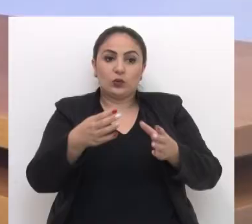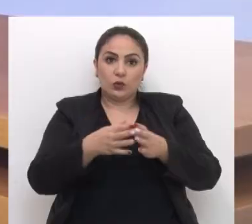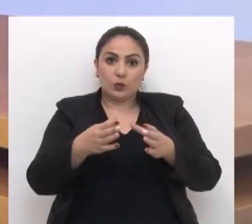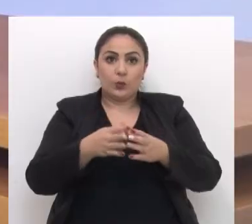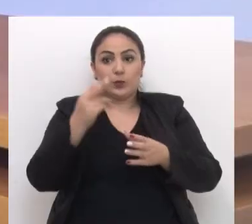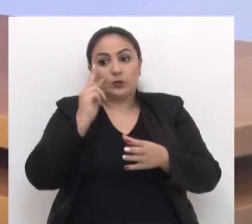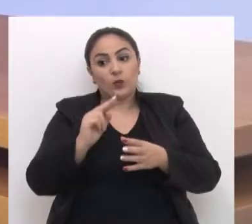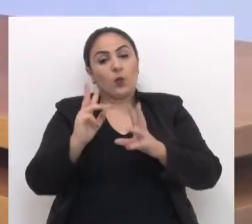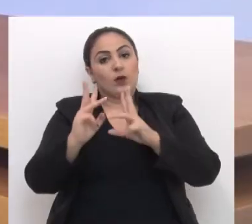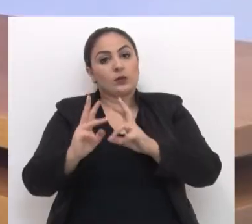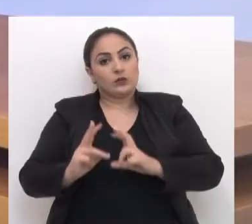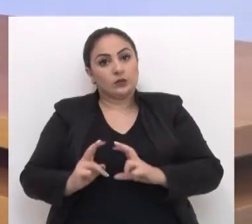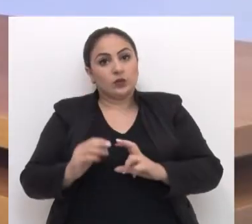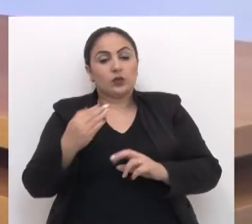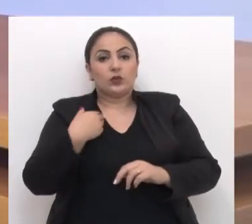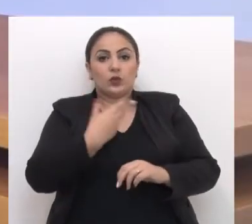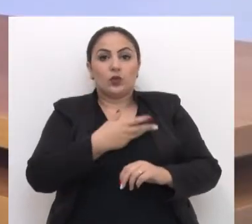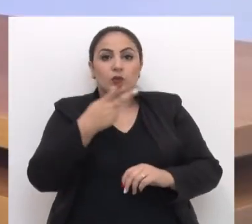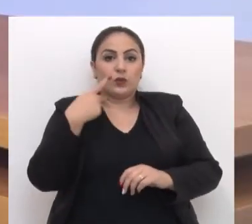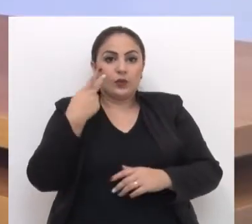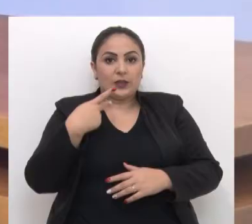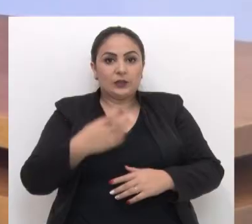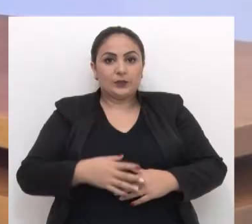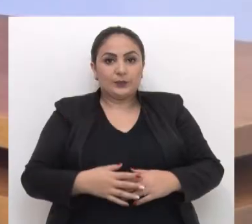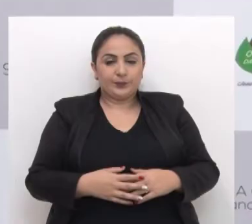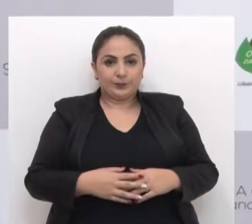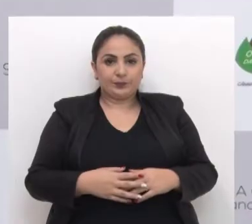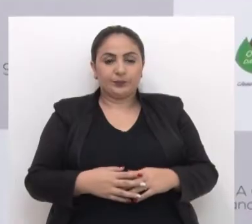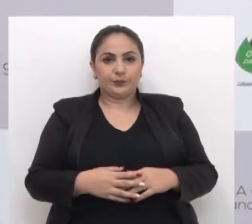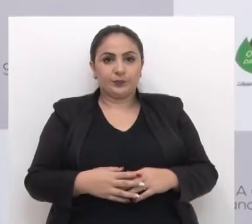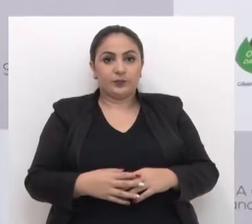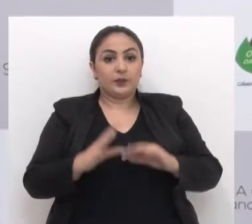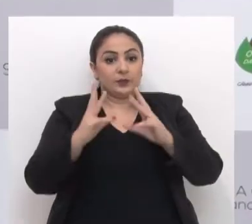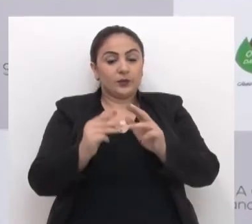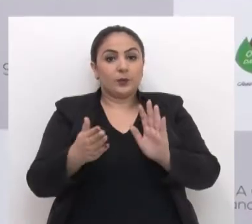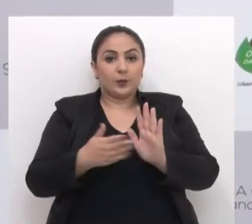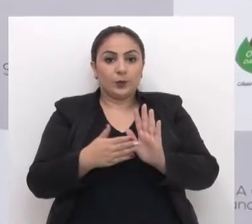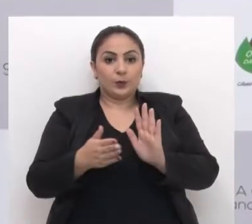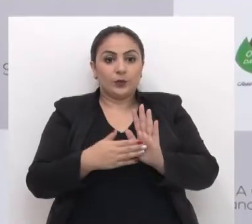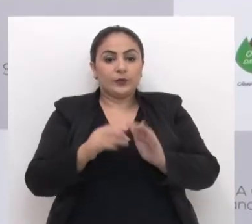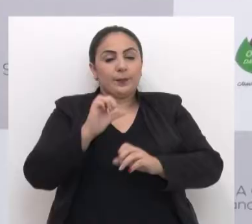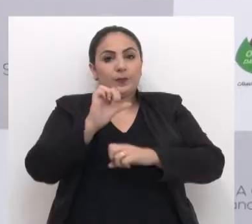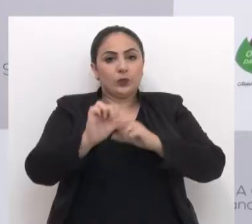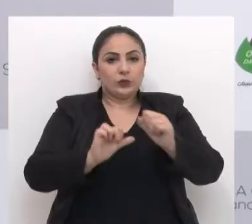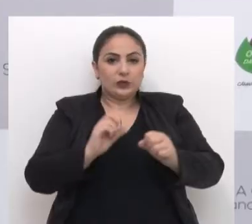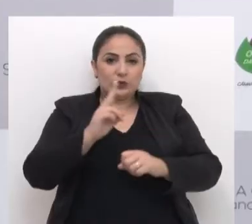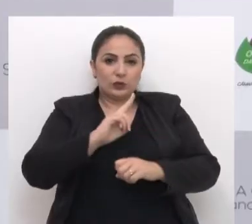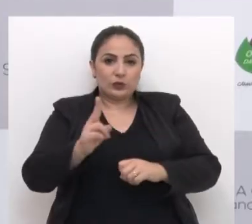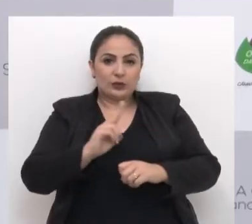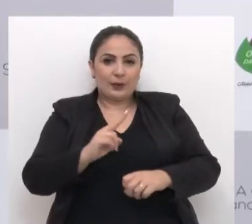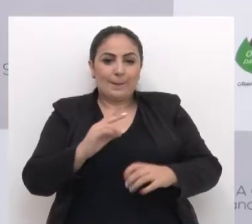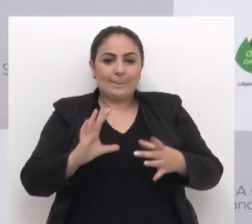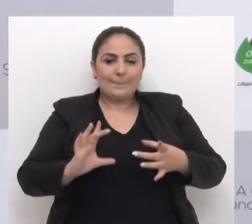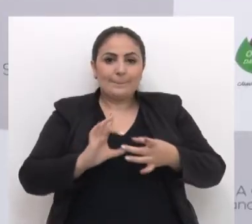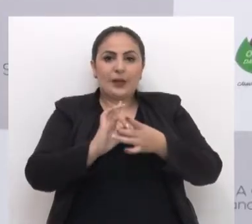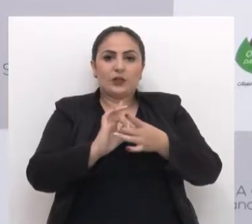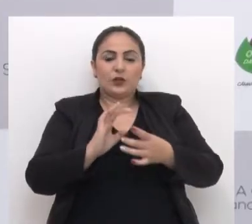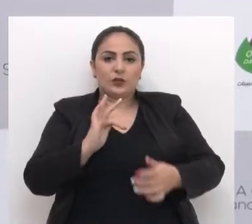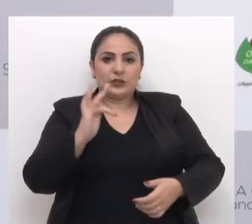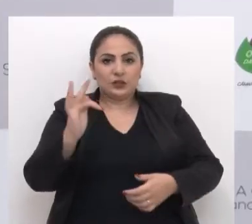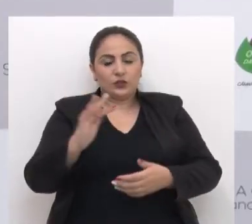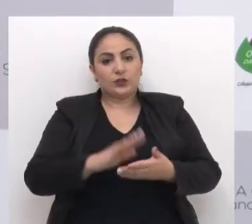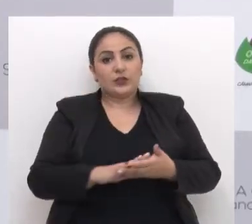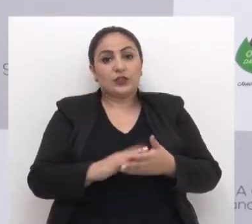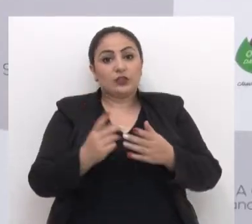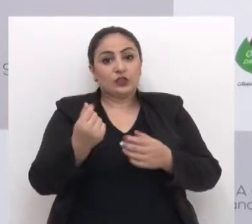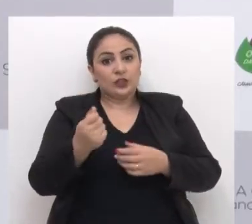equipe repercutiu o assunto com os nossos vereadores. Entre as propostas estão mudanças no chamado Pacto Federativo